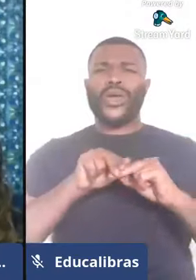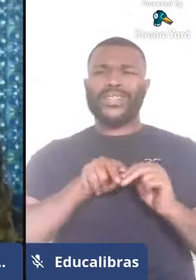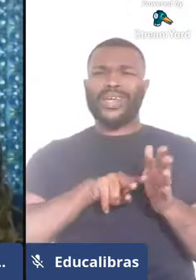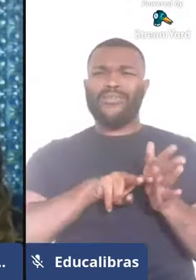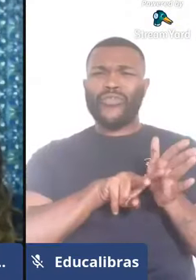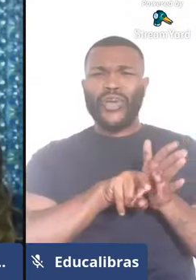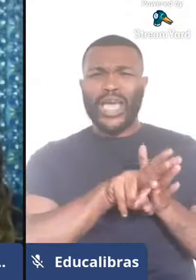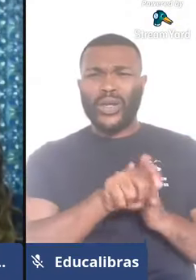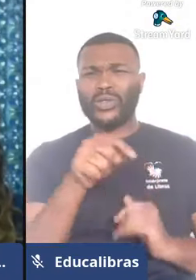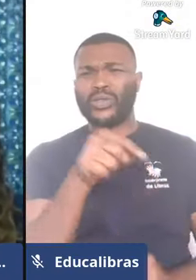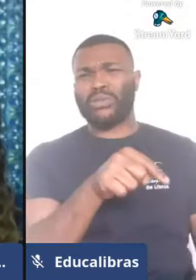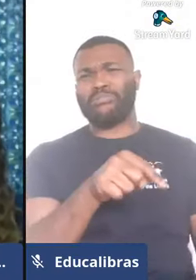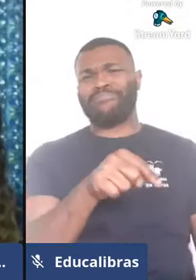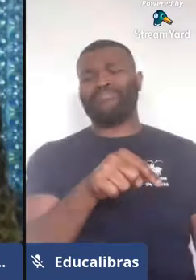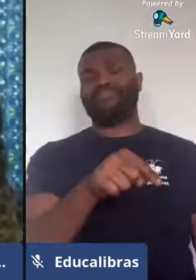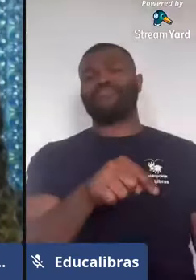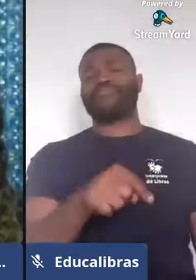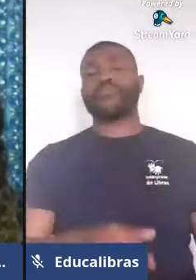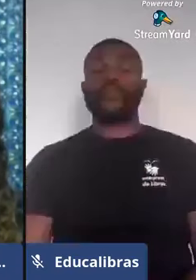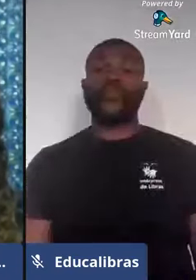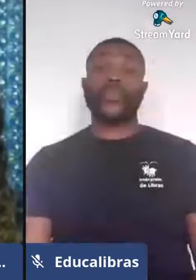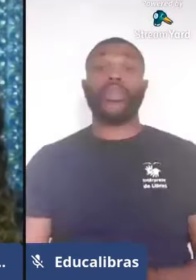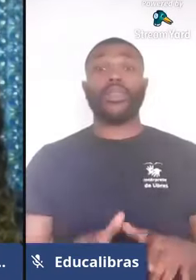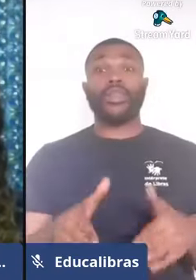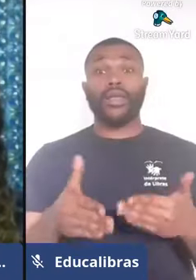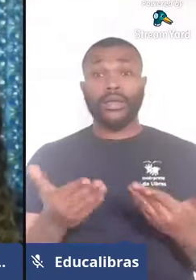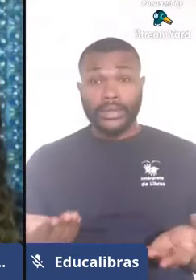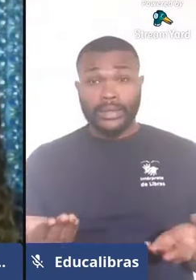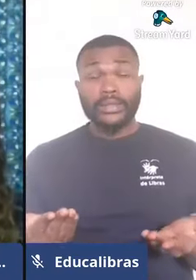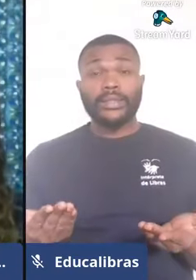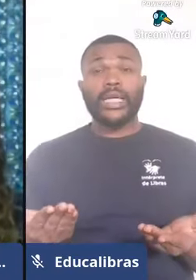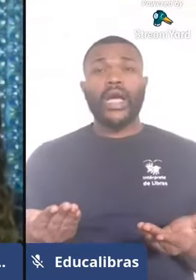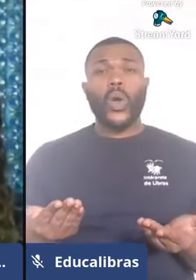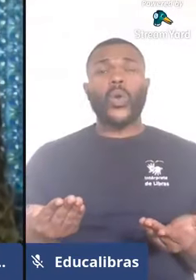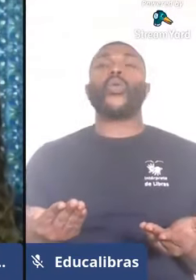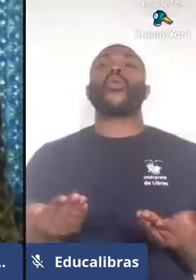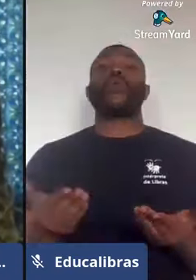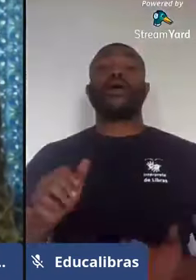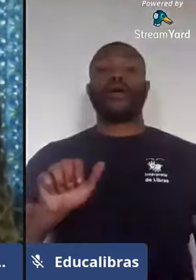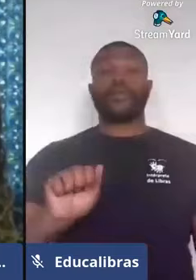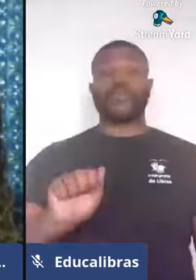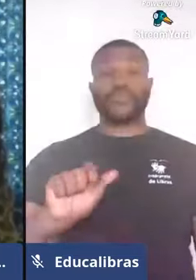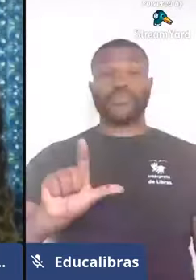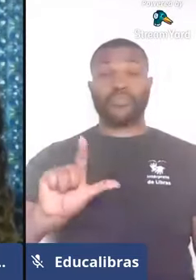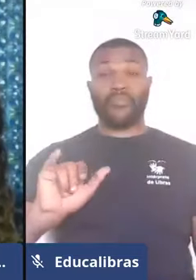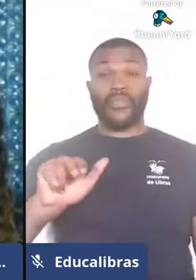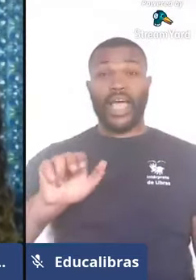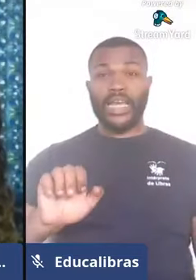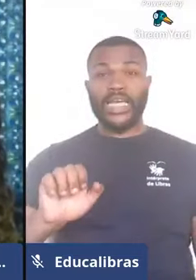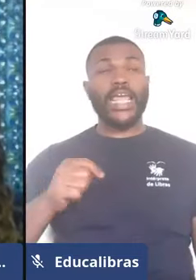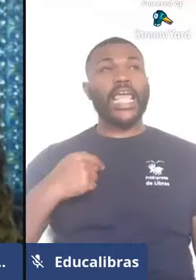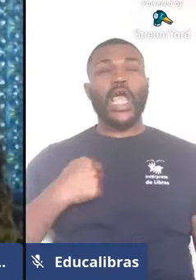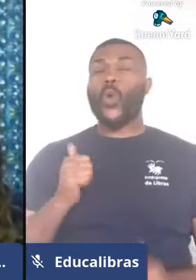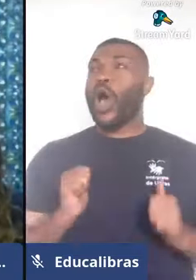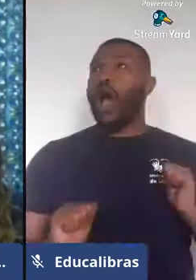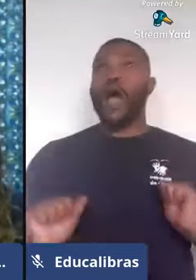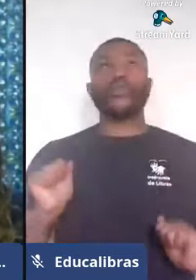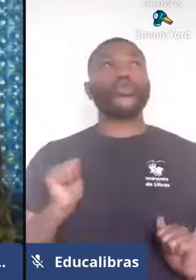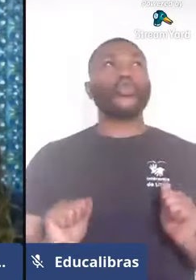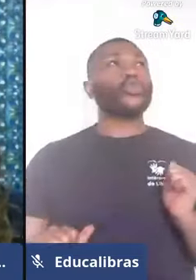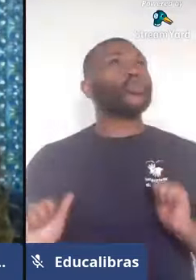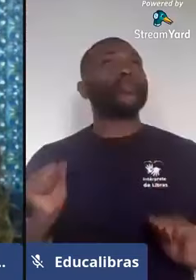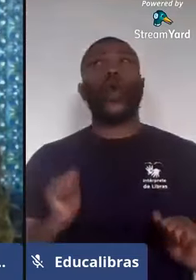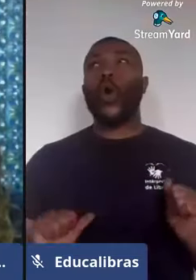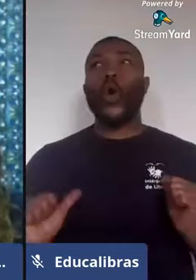Então, pessoal, entenderam? E a Aline, eu estava ansioso para esse nosso